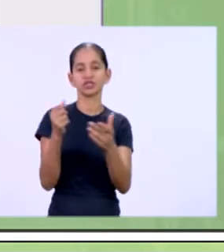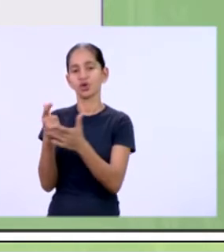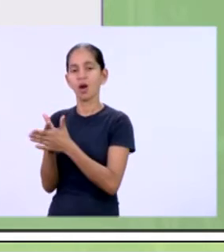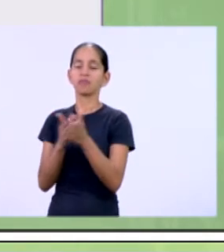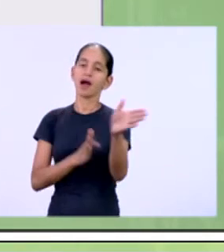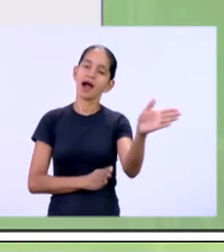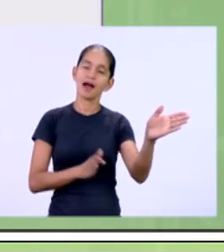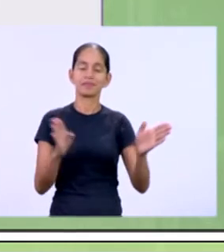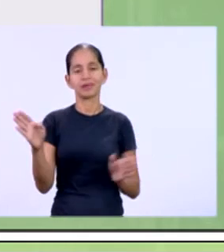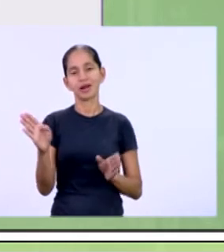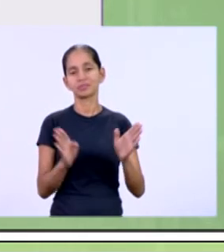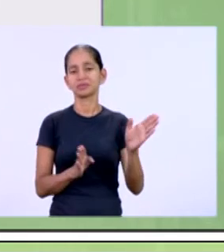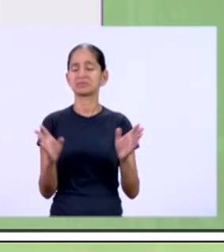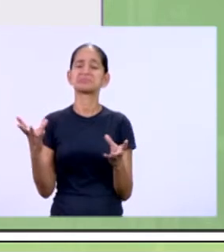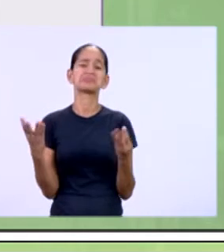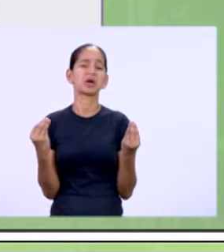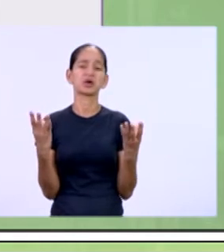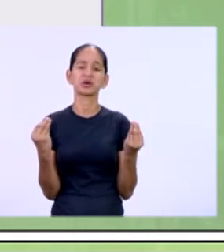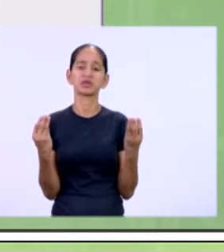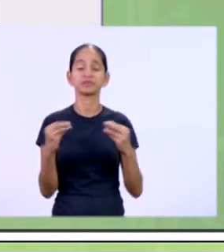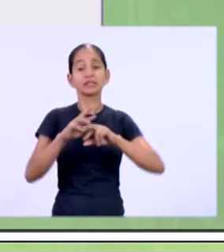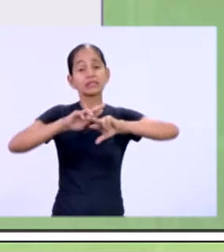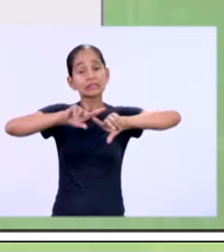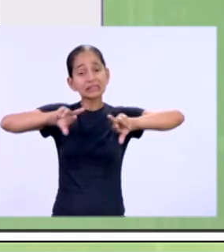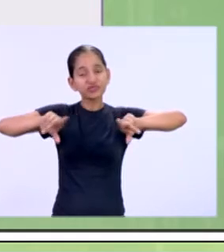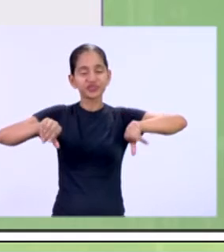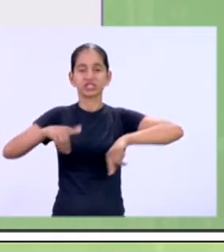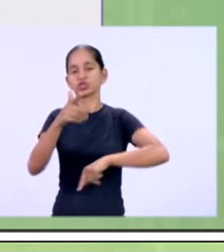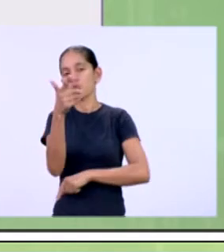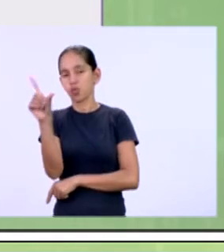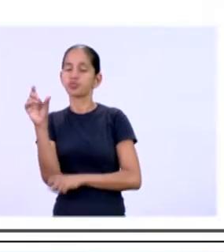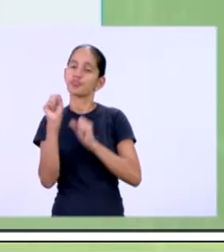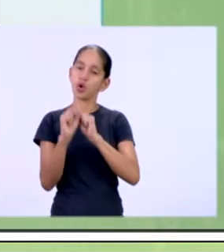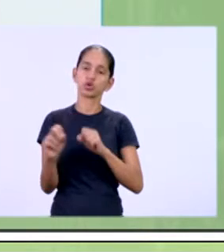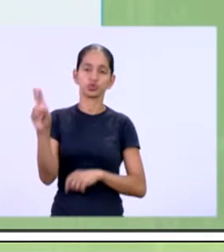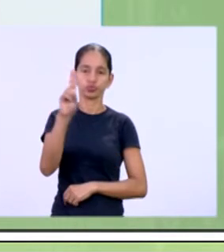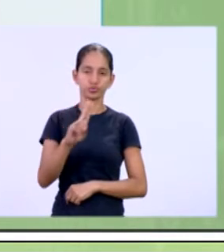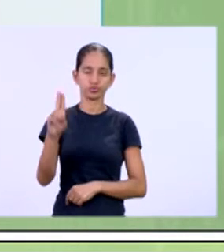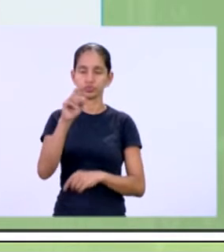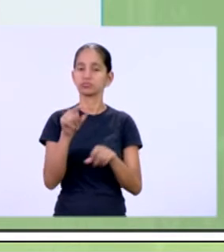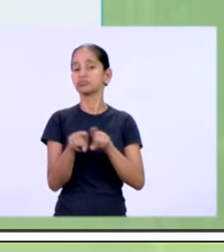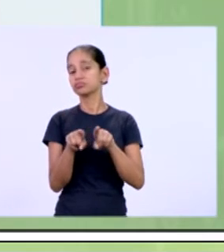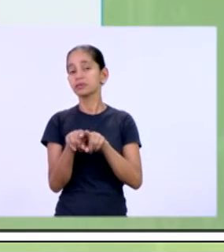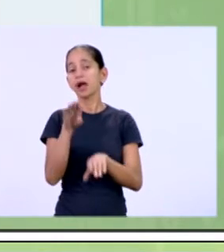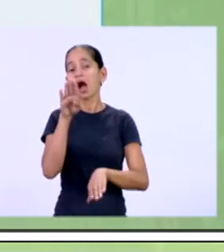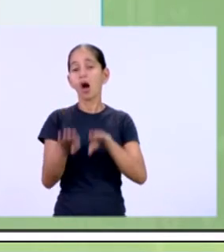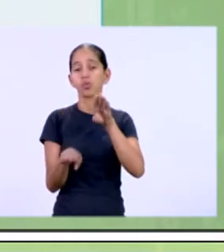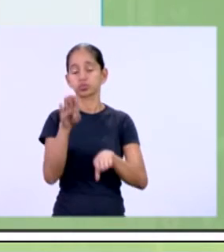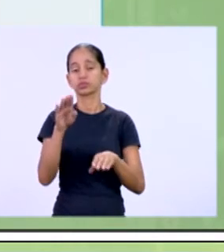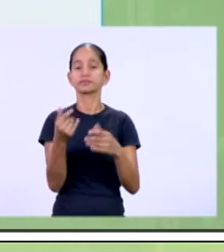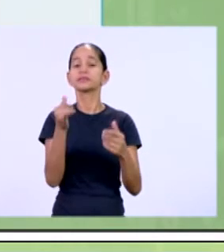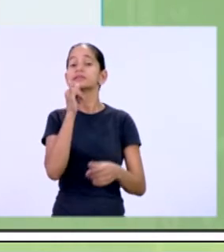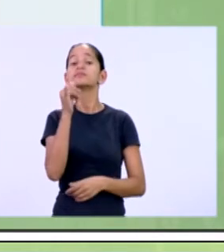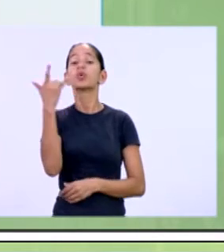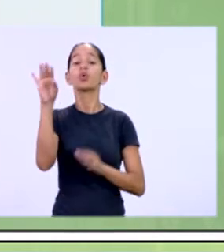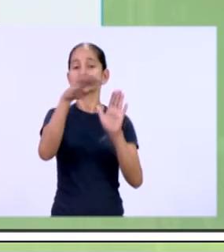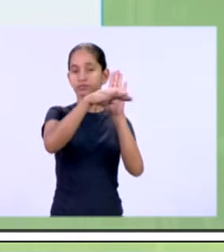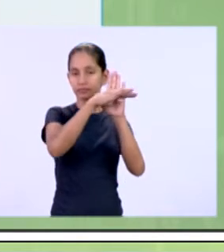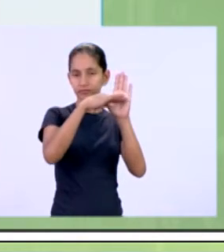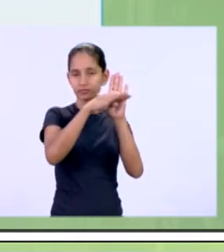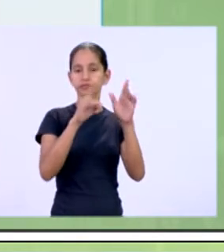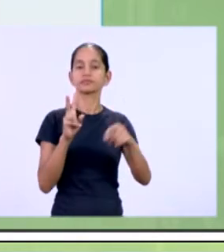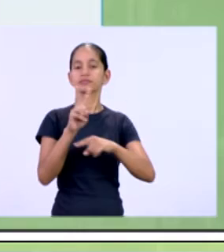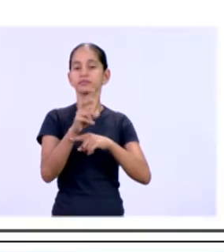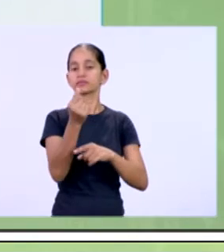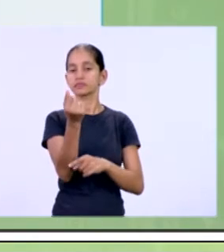outros percentuais para achar a base de cálculo. Beleza? E aí a contribuição social? A contribuição social é a mesma coisa,